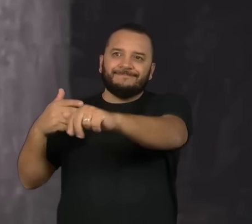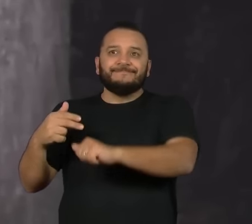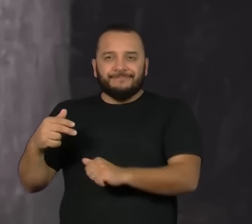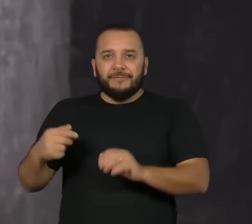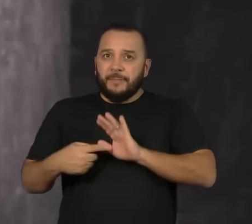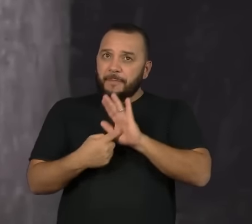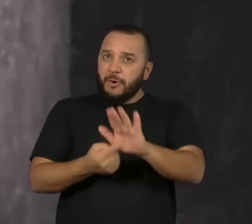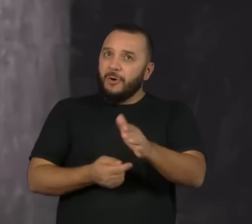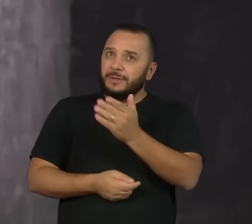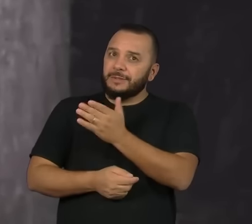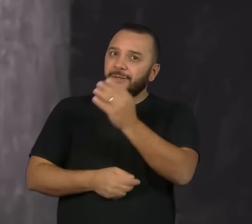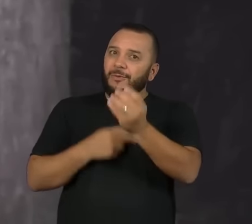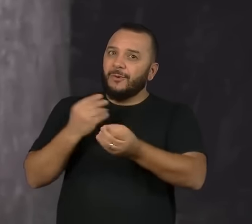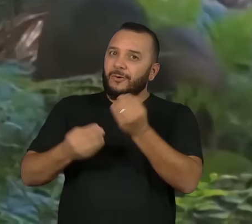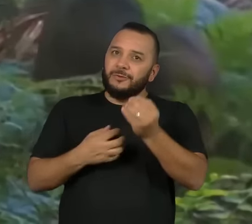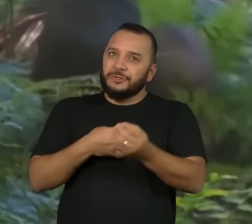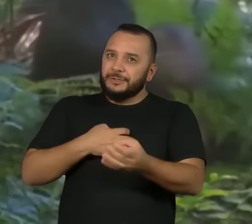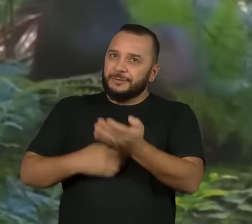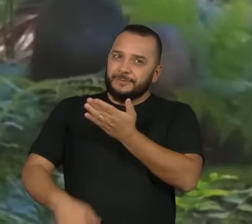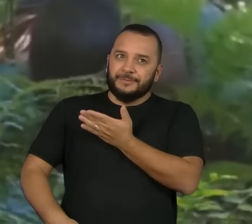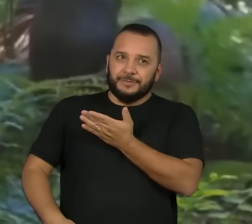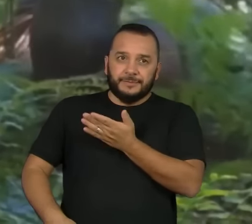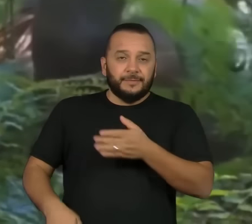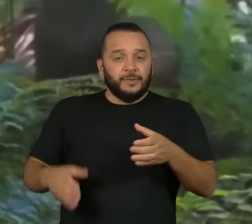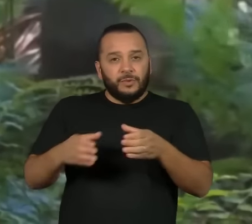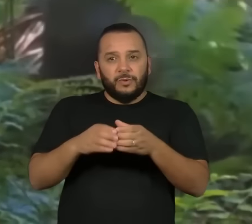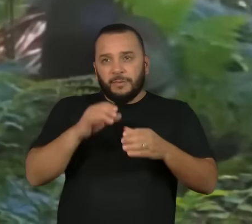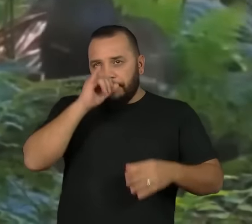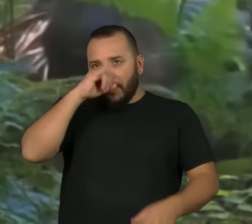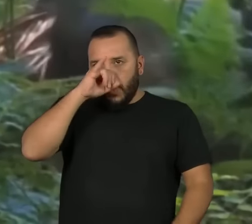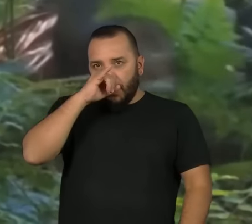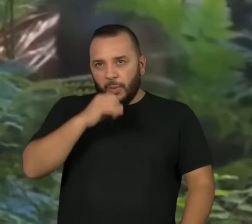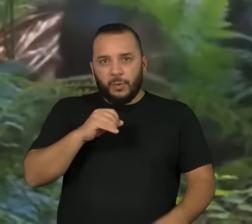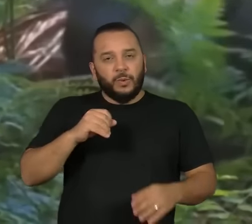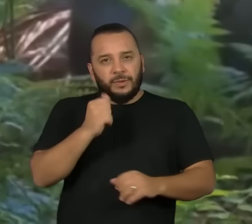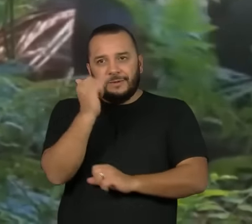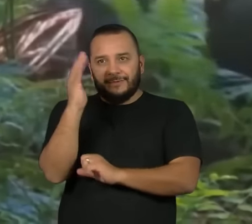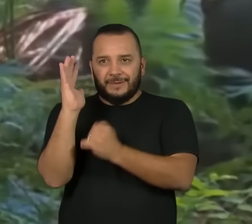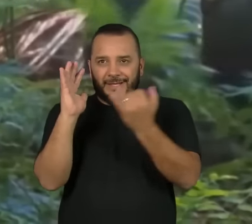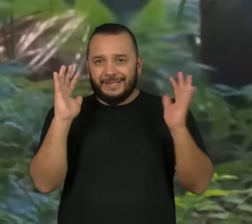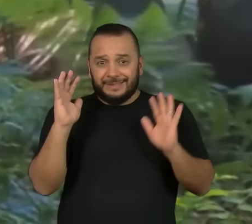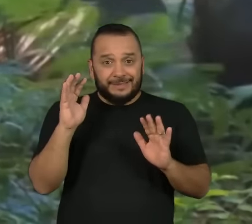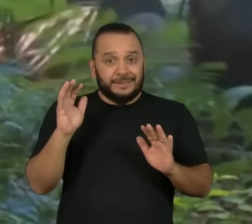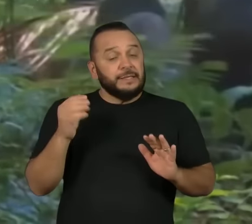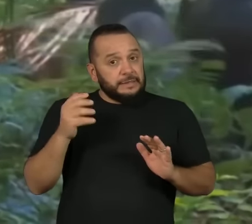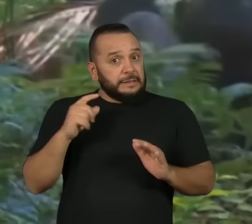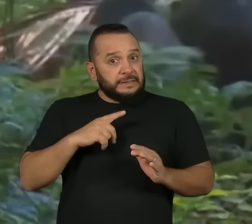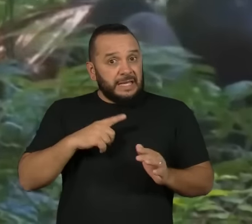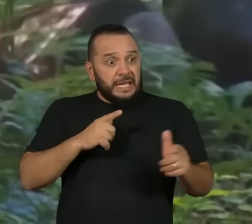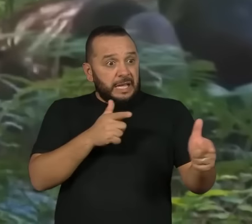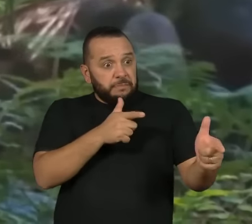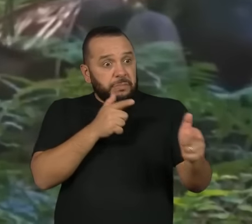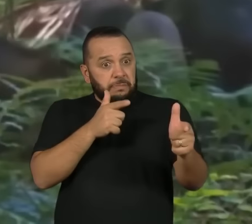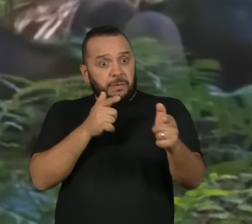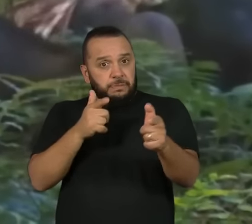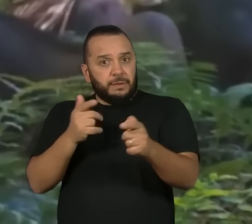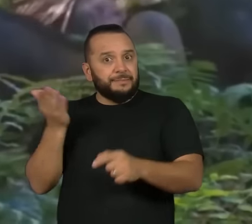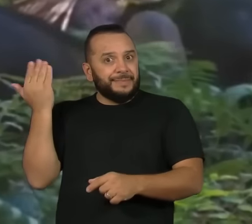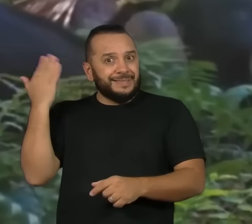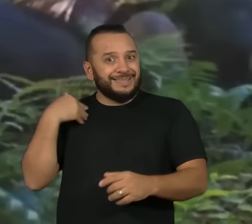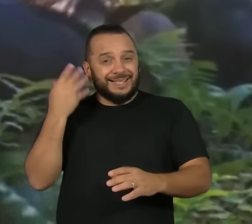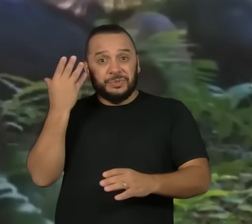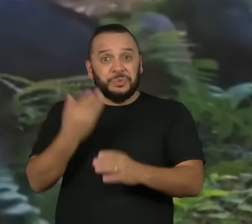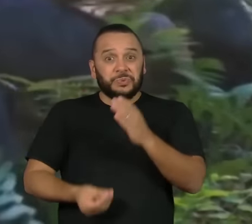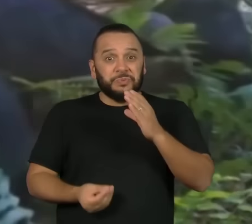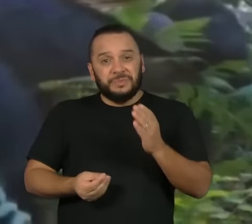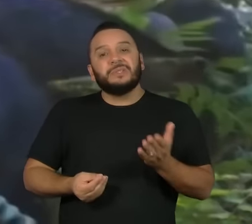os bichos em ação. Um bando de queixadas. Por conta da caça ilegal, eles não foram vistos no parque por